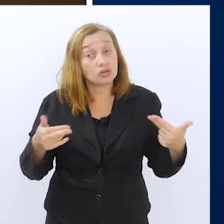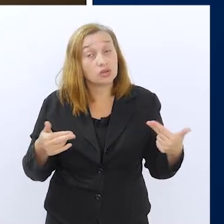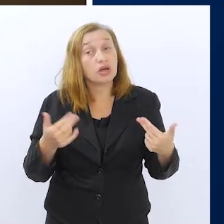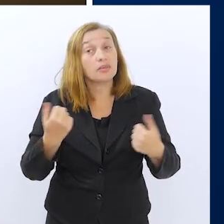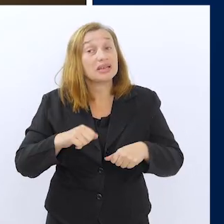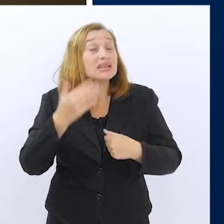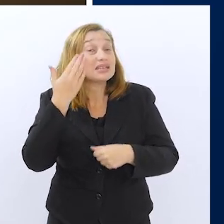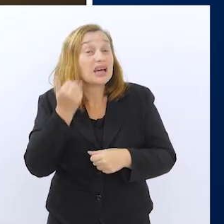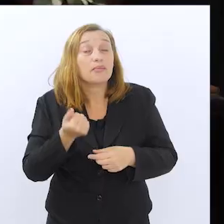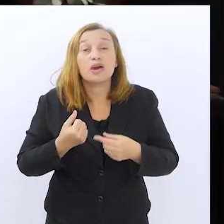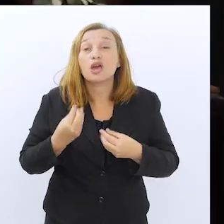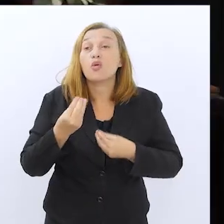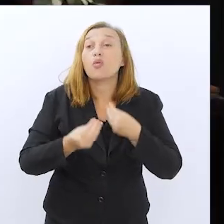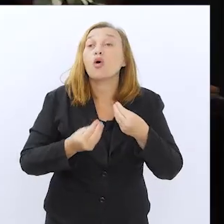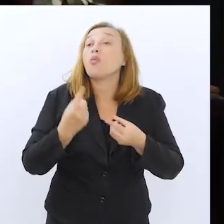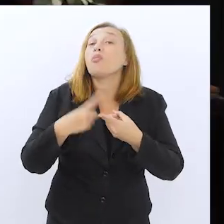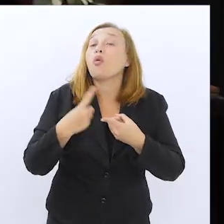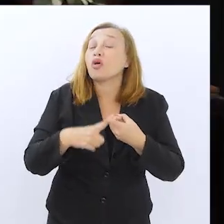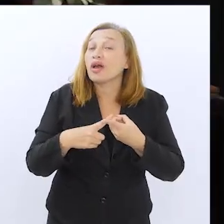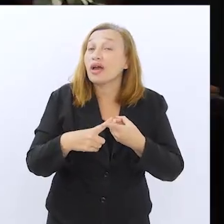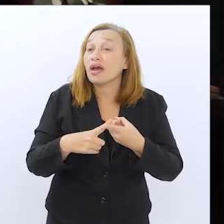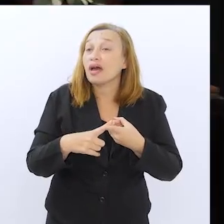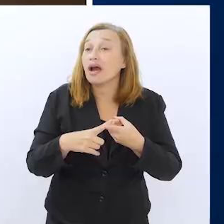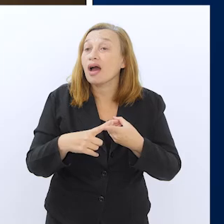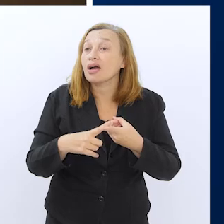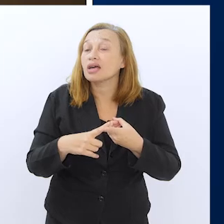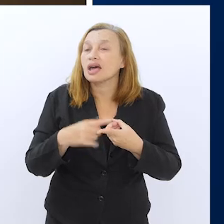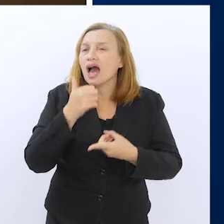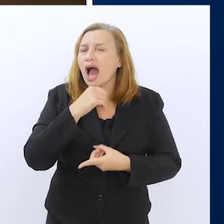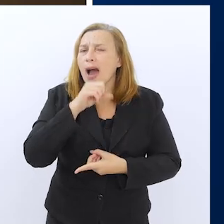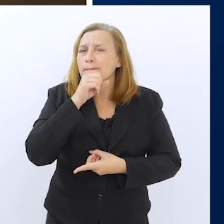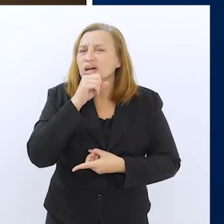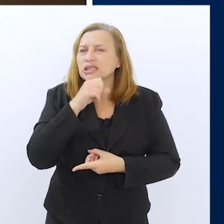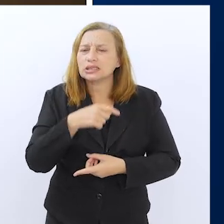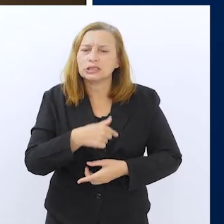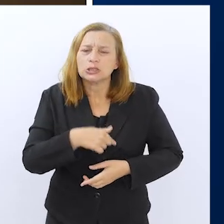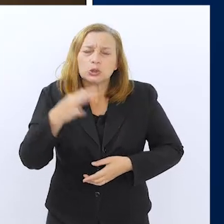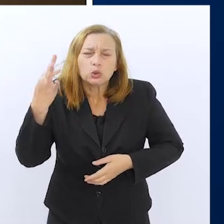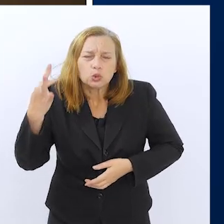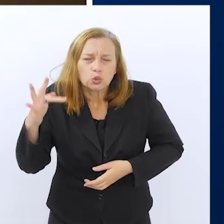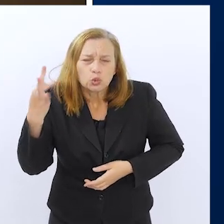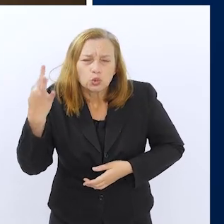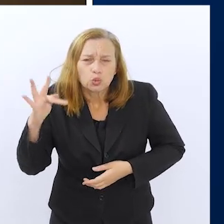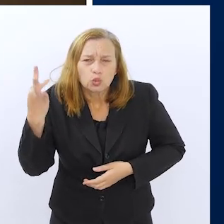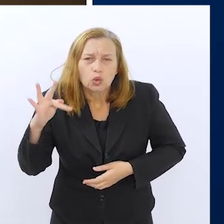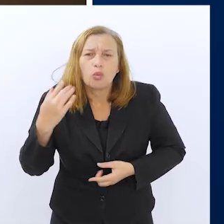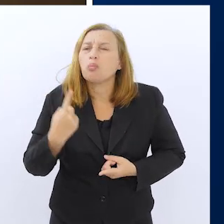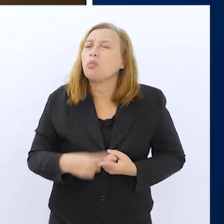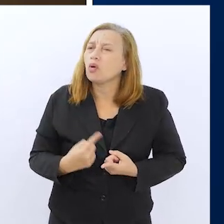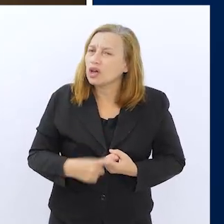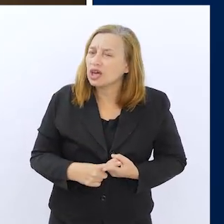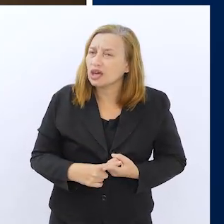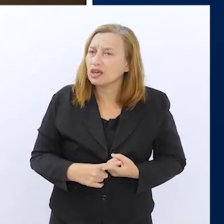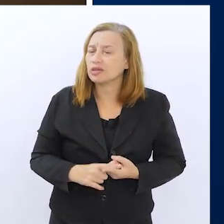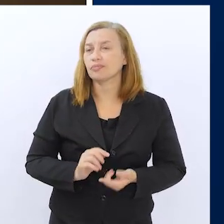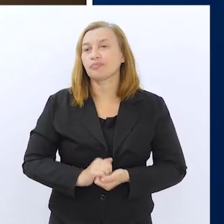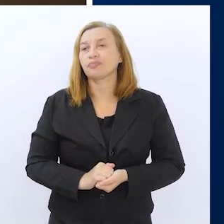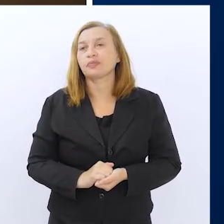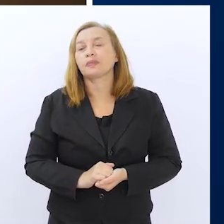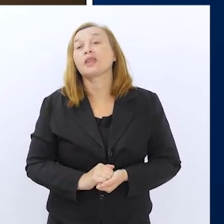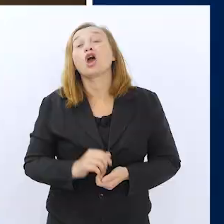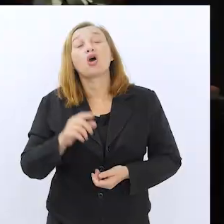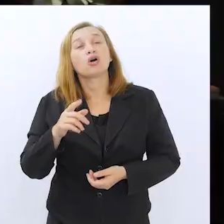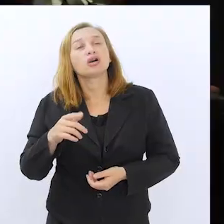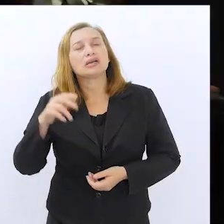O Tem que mais pesquisar a importante causa, é né? a causa, o porquê que essa mãe tá tendo fissura, o que está causando essa fissura.